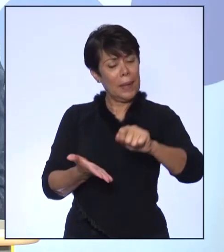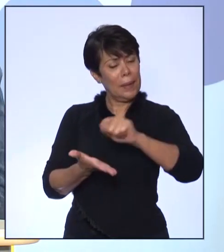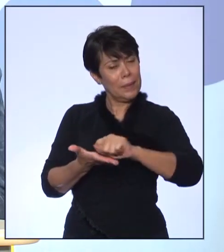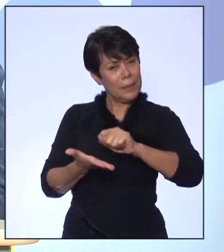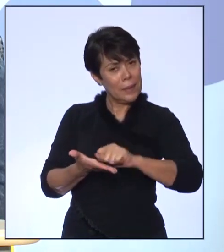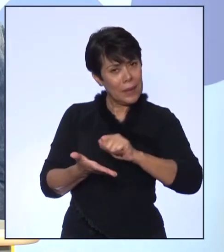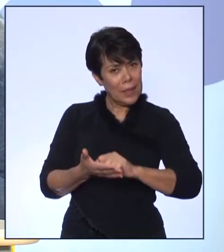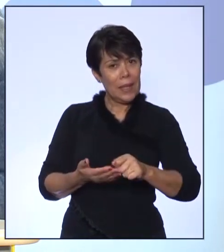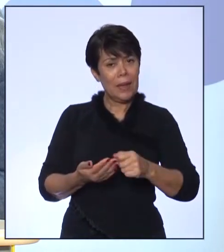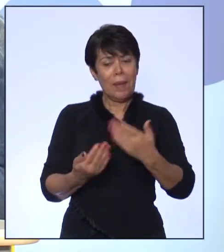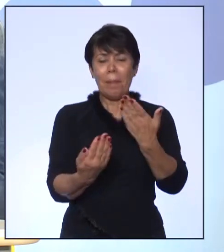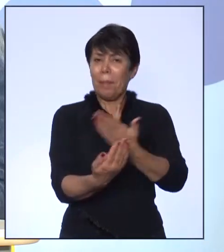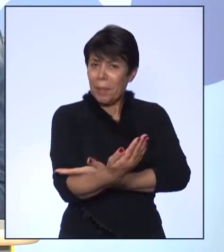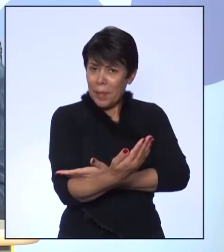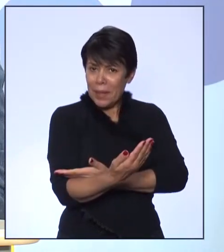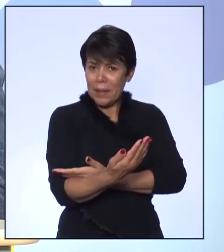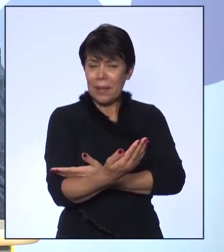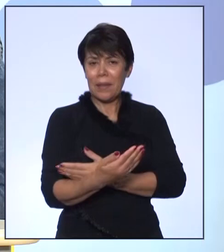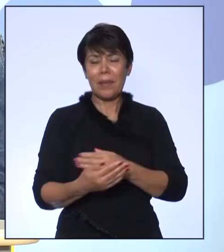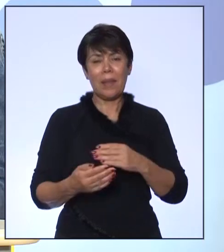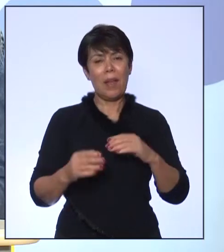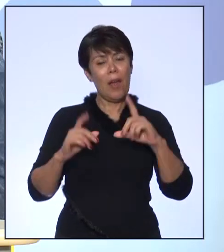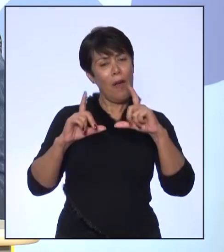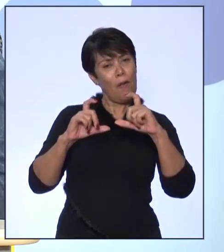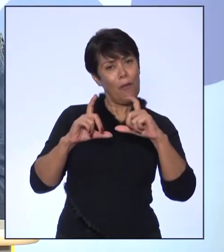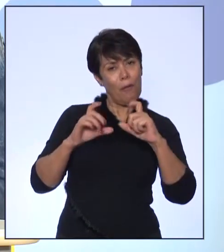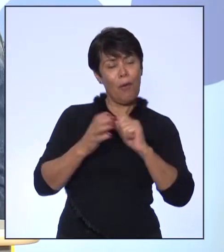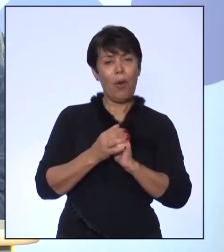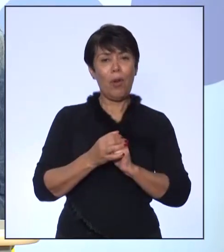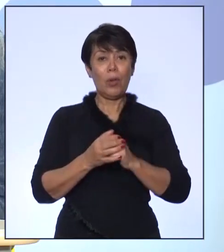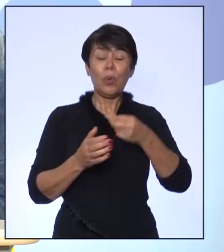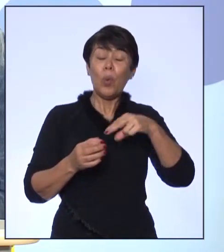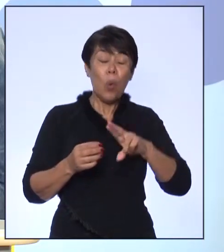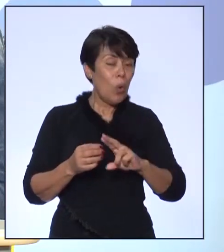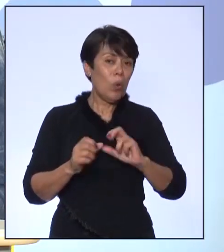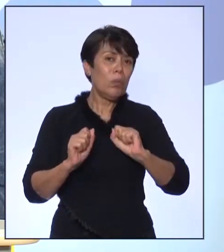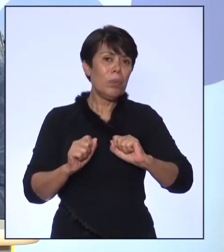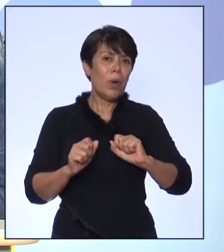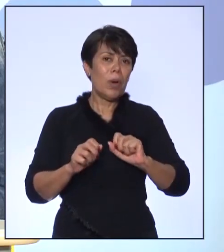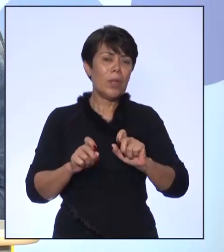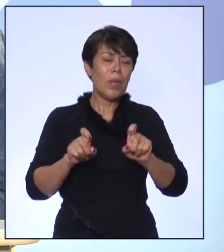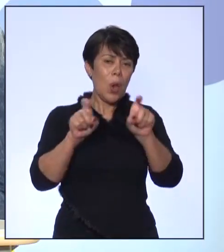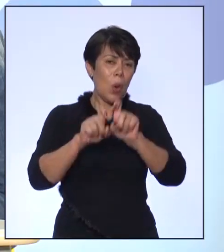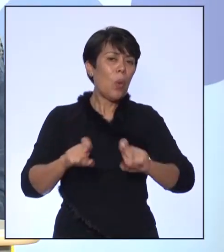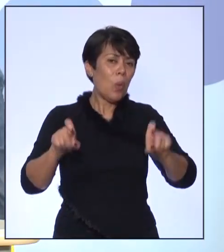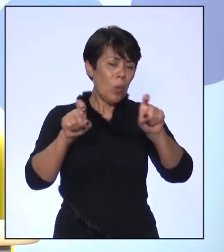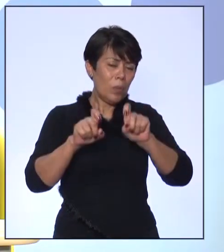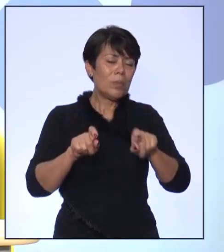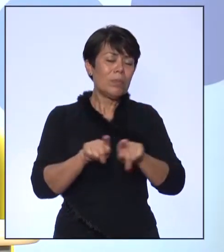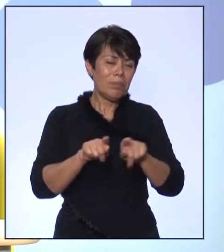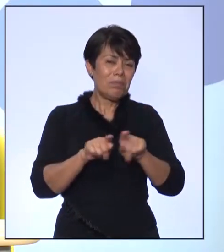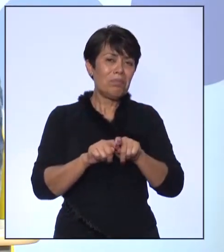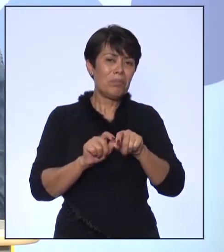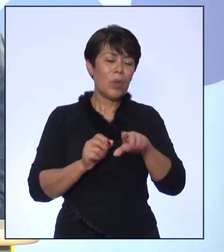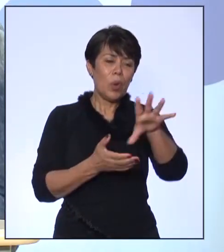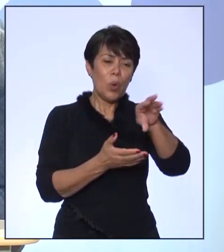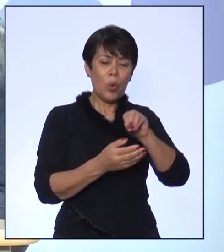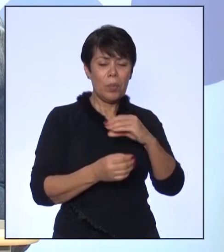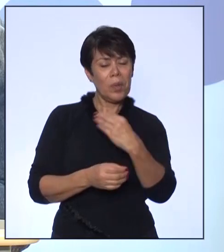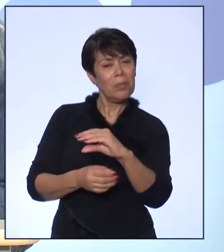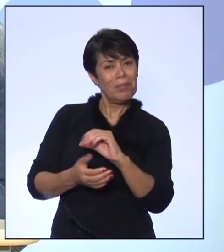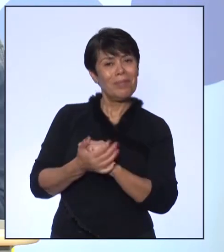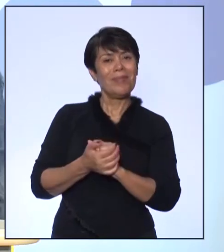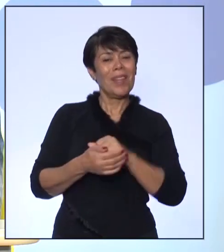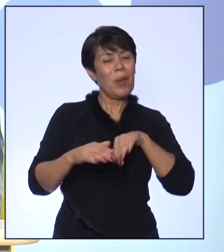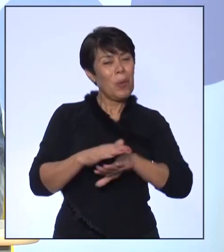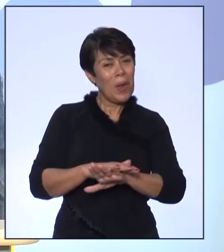montem uma pasta, né? Ou até mesmo de maneira virtual, criem uma pasta virtual para que você possa estar remetendo ao seu professor todo